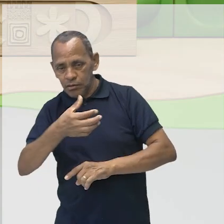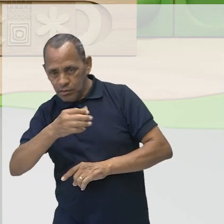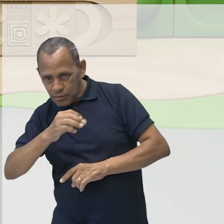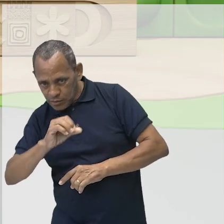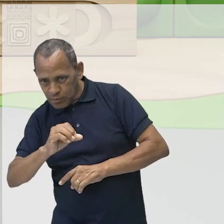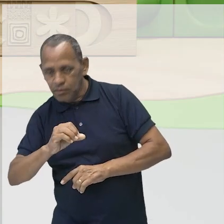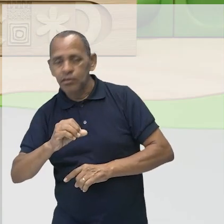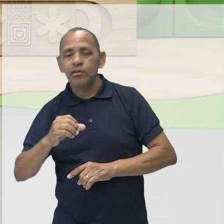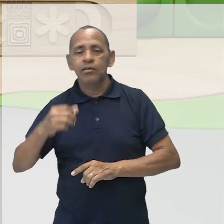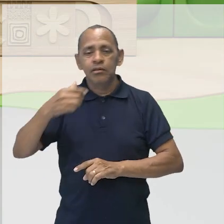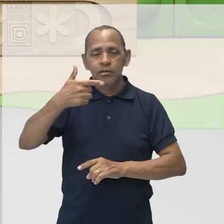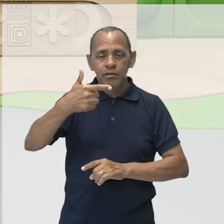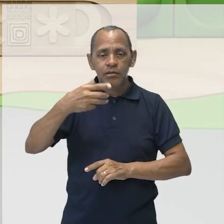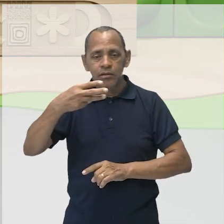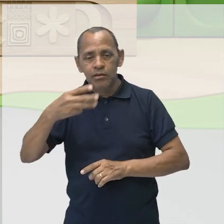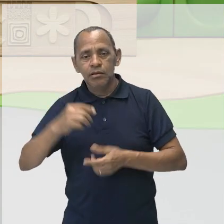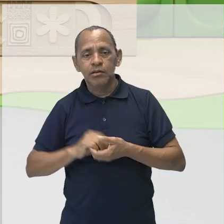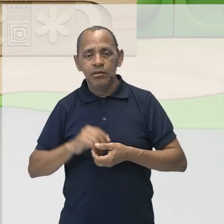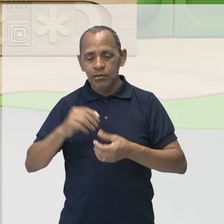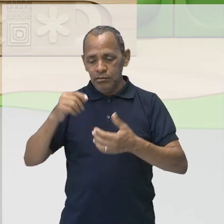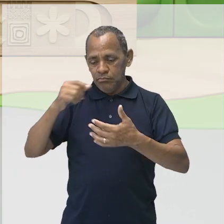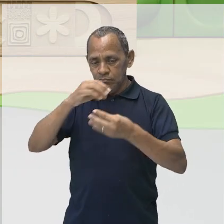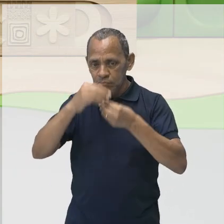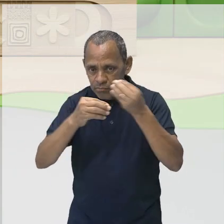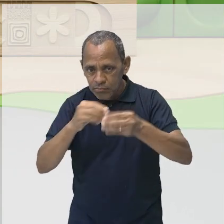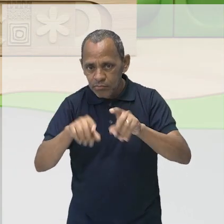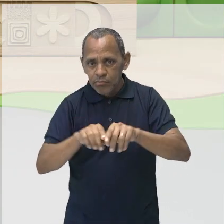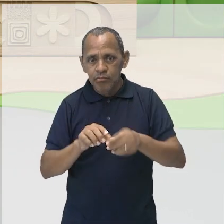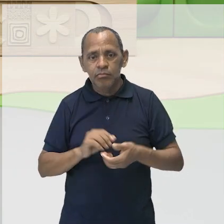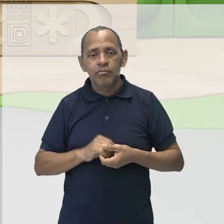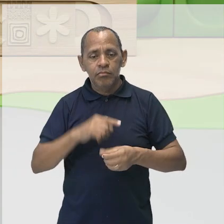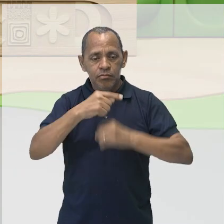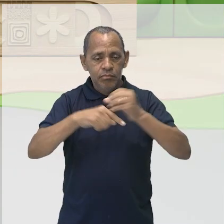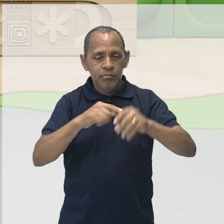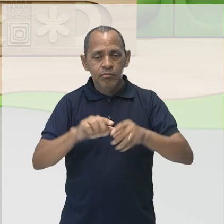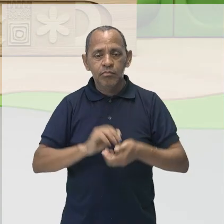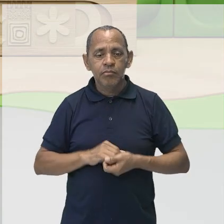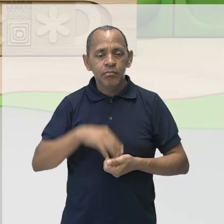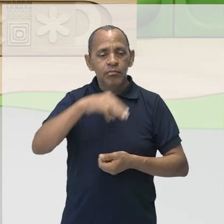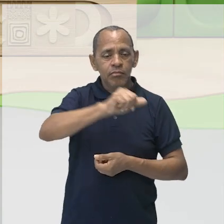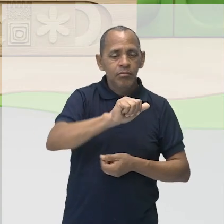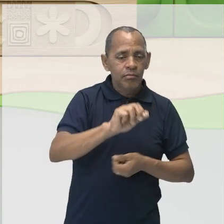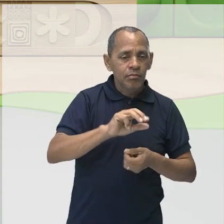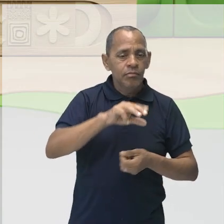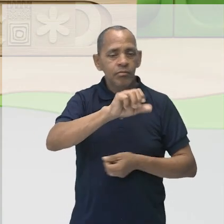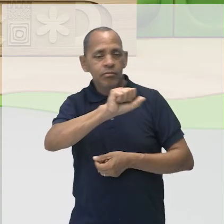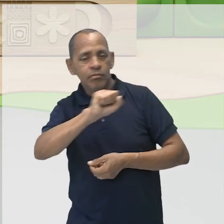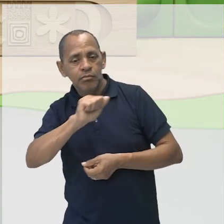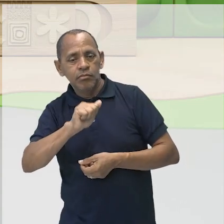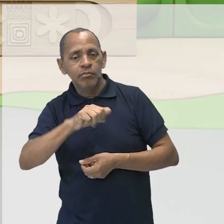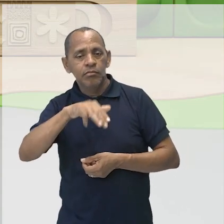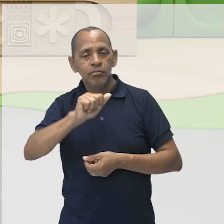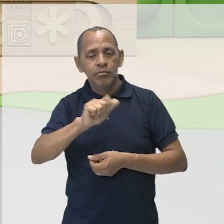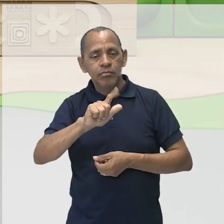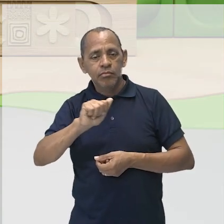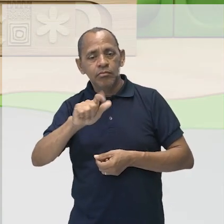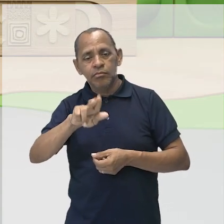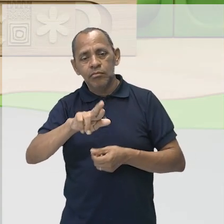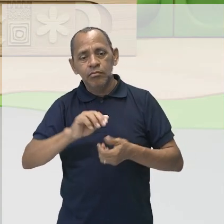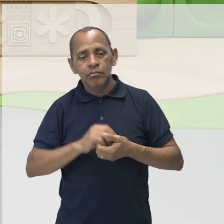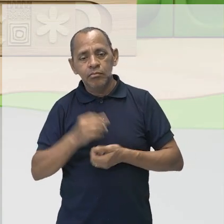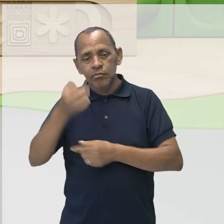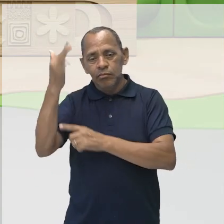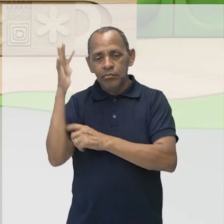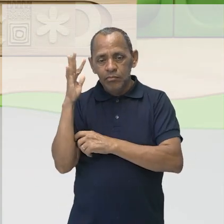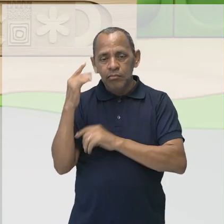23 partículas, que é o número de Avogadro, como átomos ou moléculas. Já a massa molar é a massa em gramas de um mol